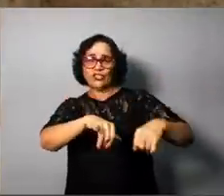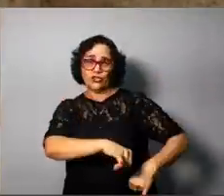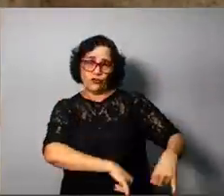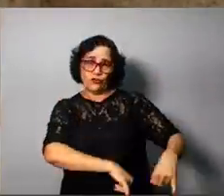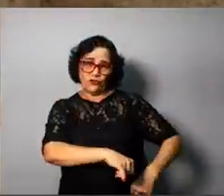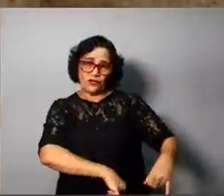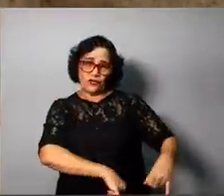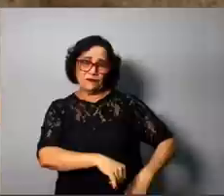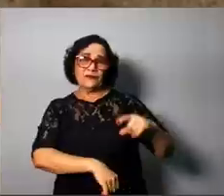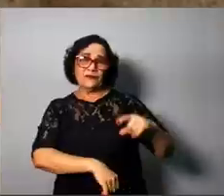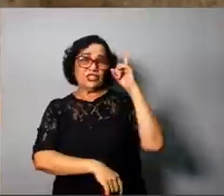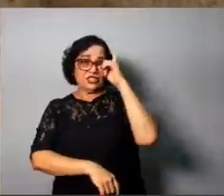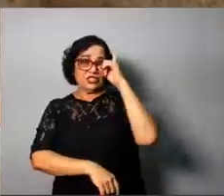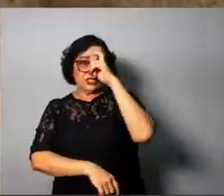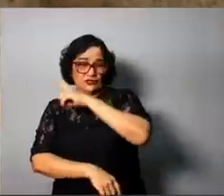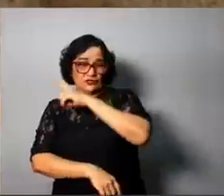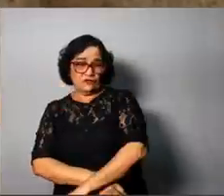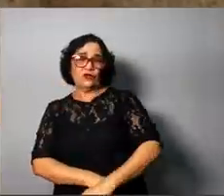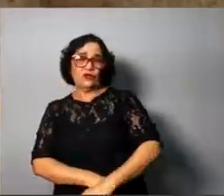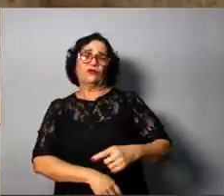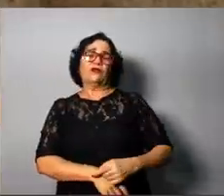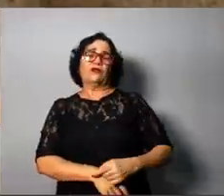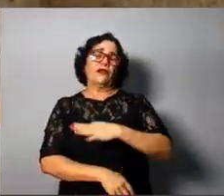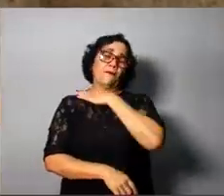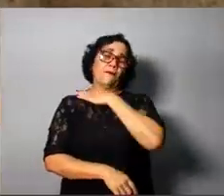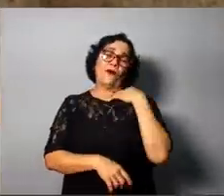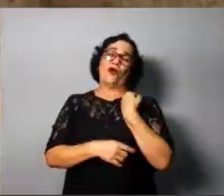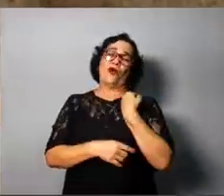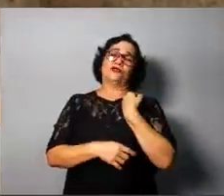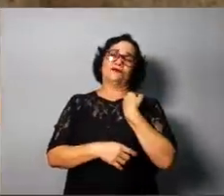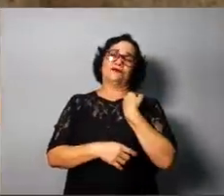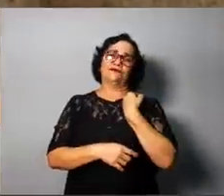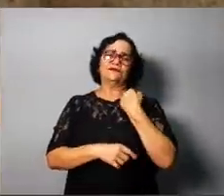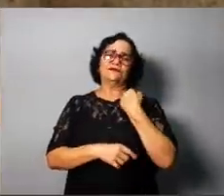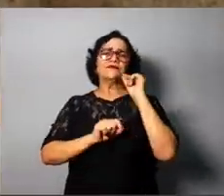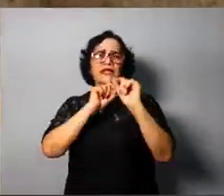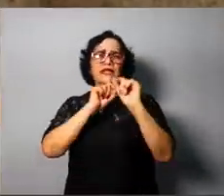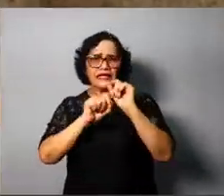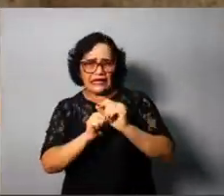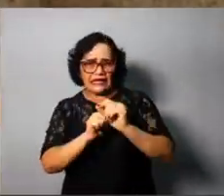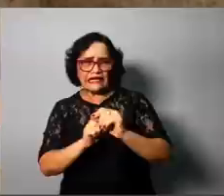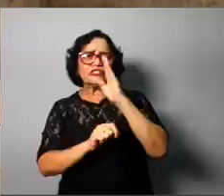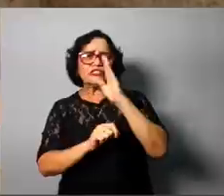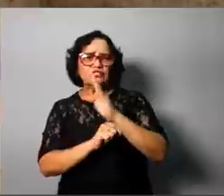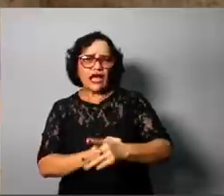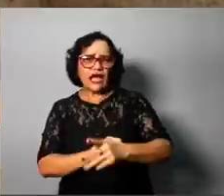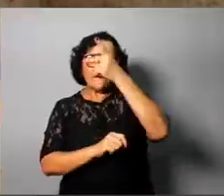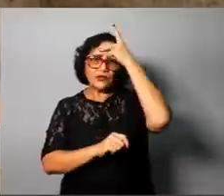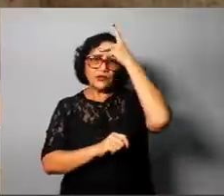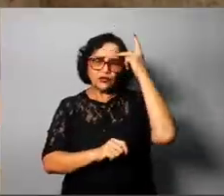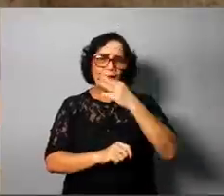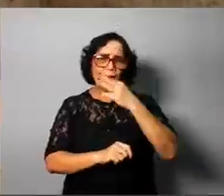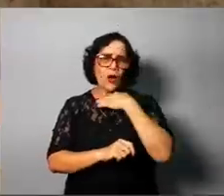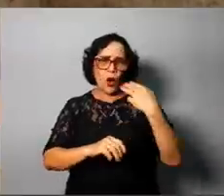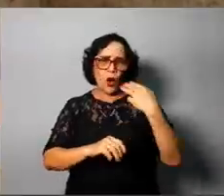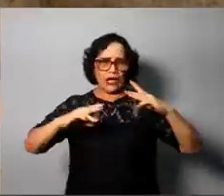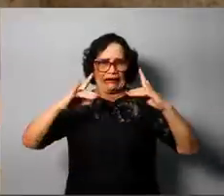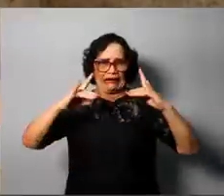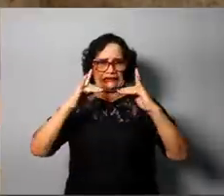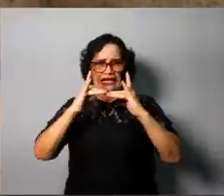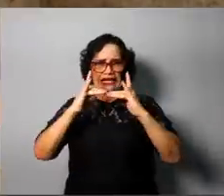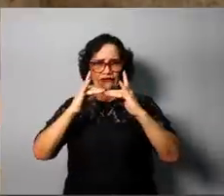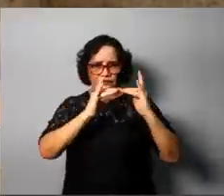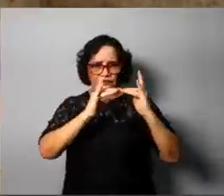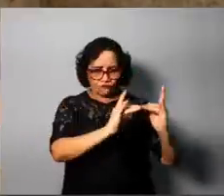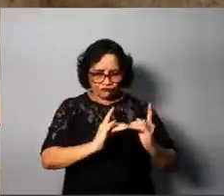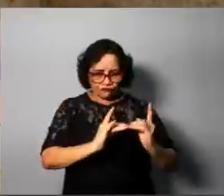já viu um cadáver colocado no meio de uma festa nupcial, com a esposa